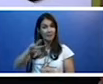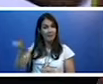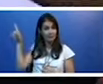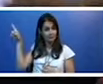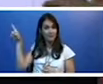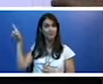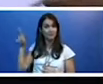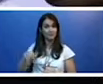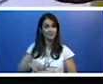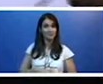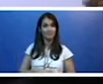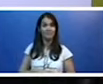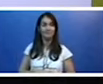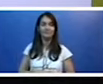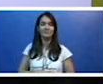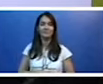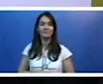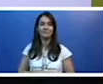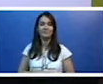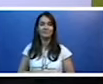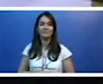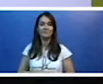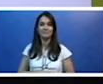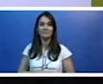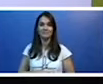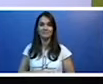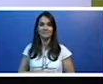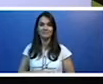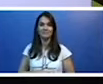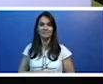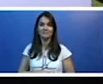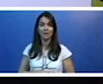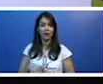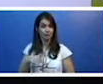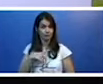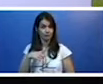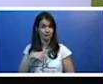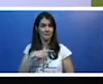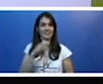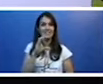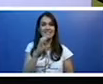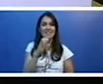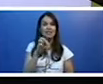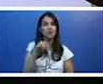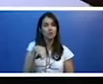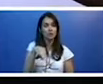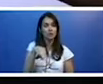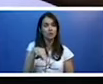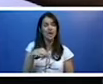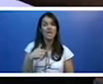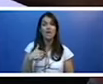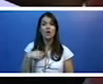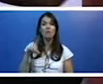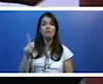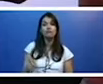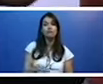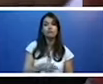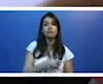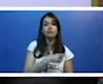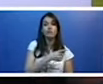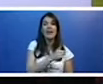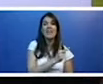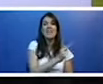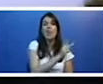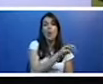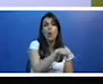Utilizando nossa tabelinha bonitinha aqui, ó. Eu estou em centímetros e eu vou para